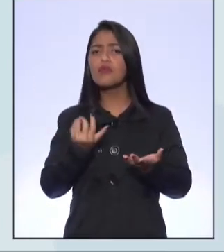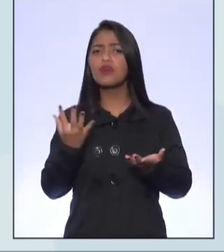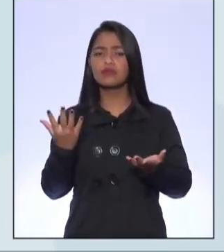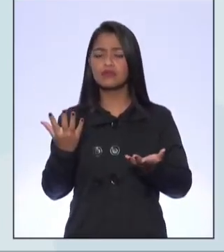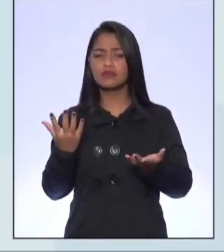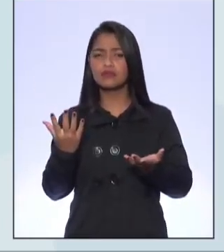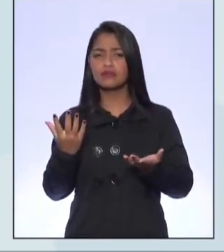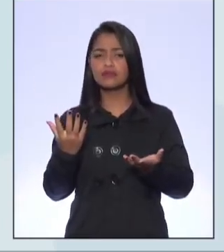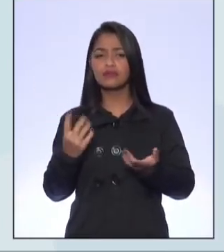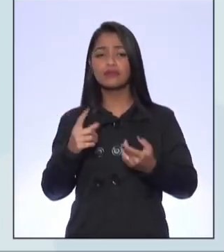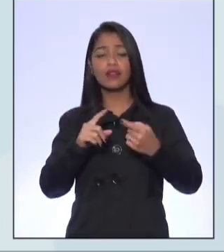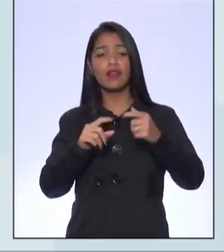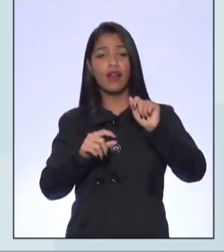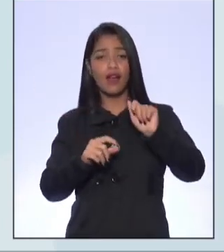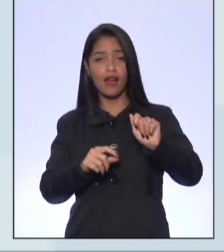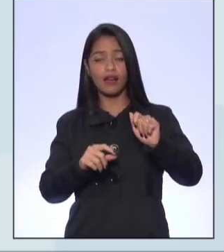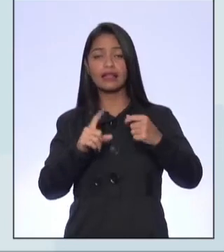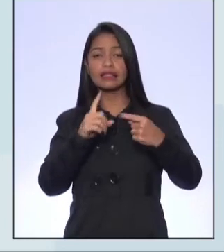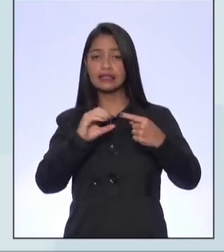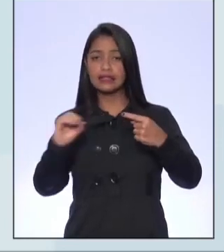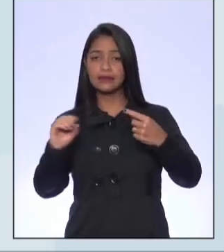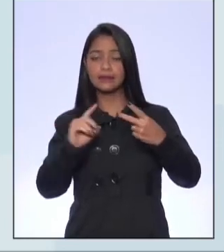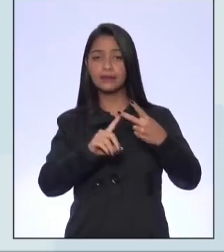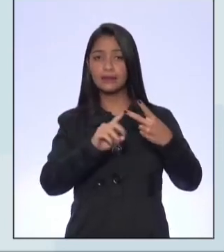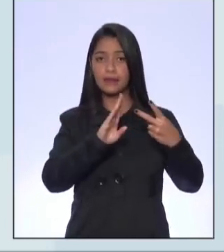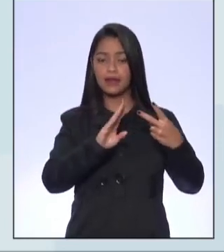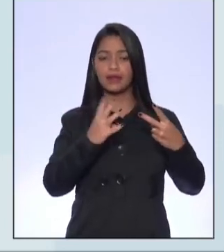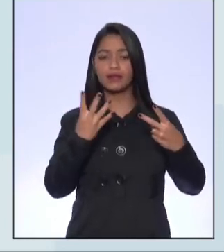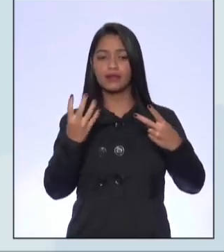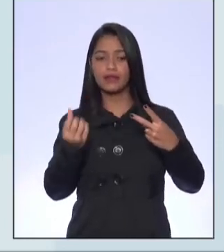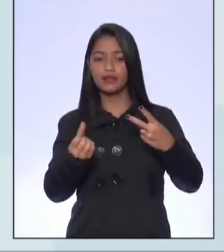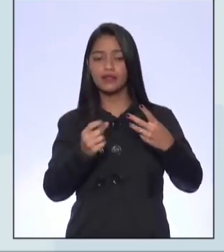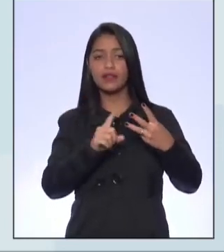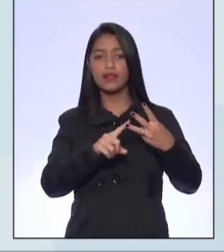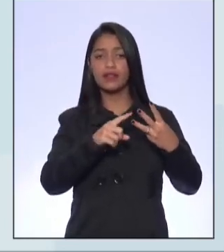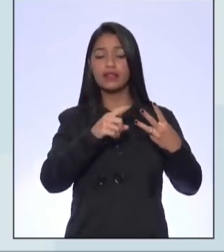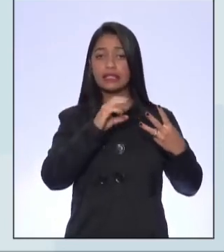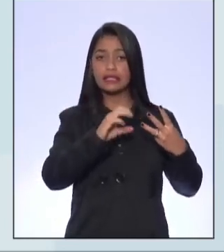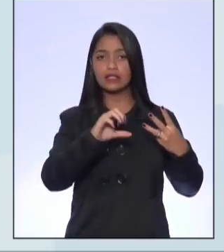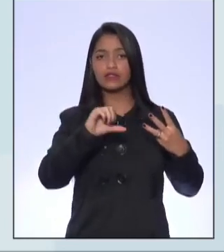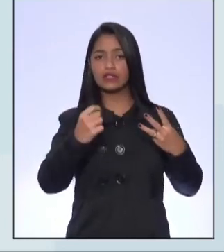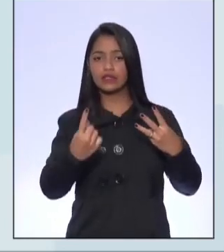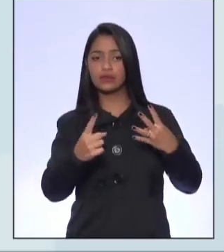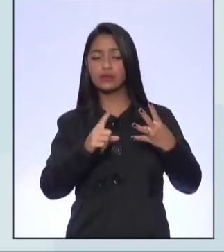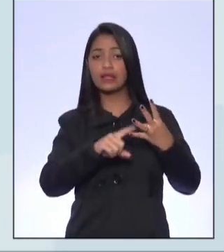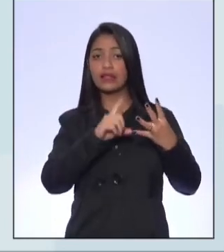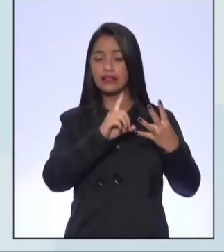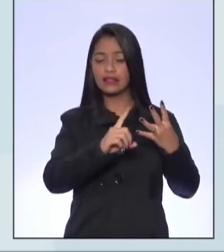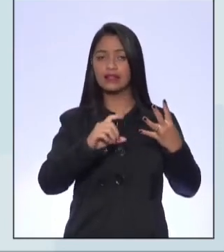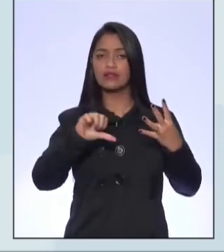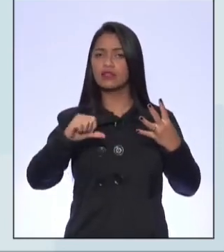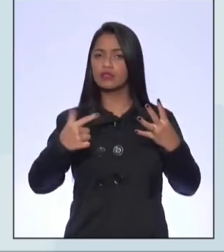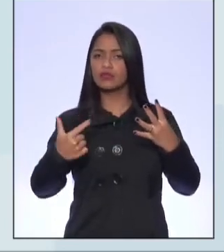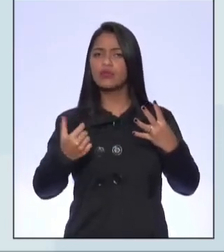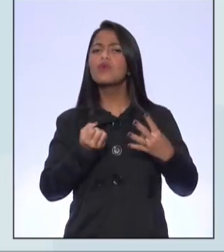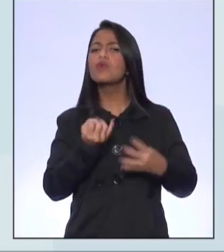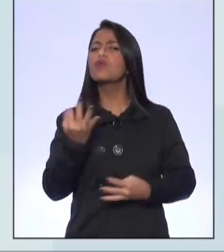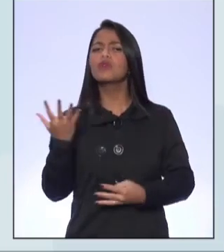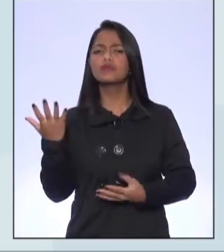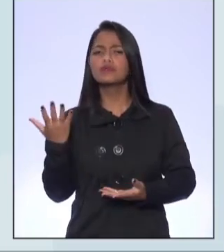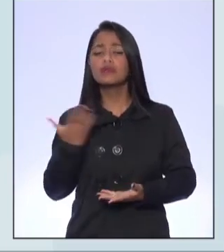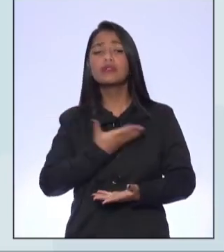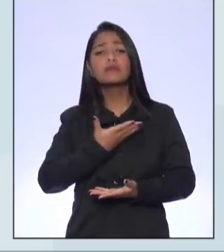saíram. Na A é 100, na B é 46, na C é 91 e na D é 92. Então eu quero saber quantos amigos